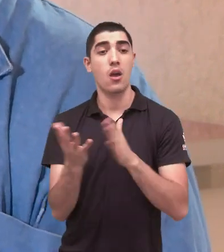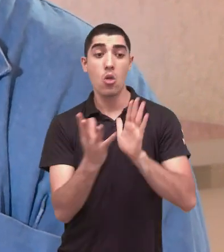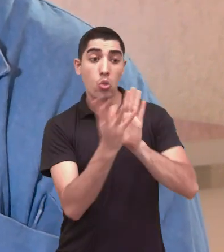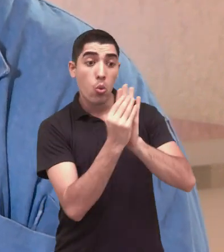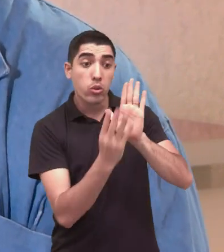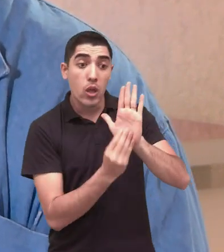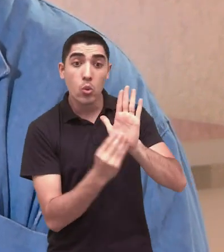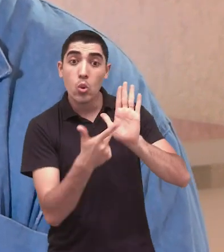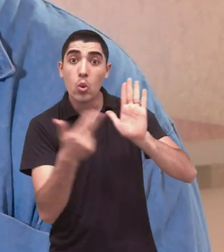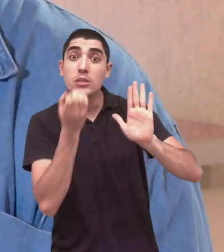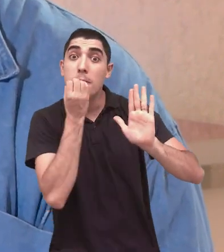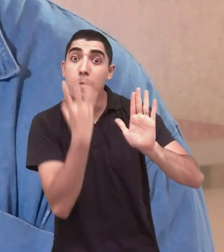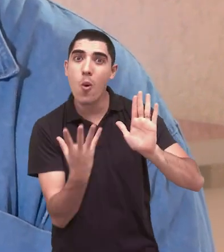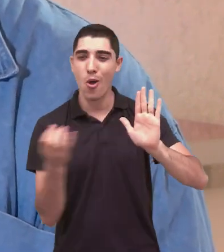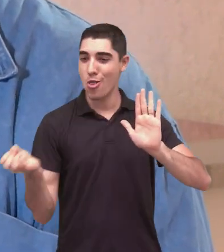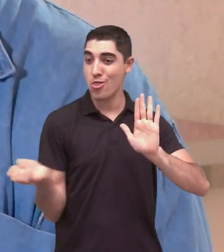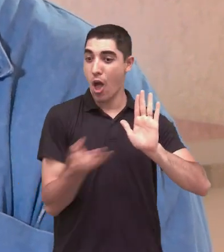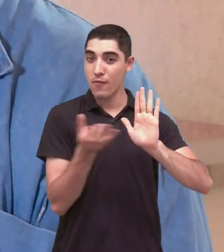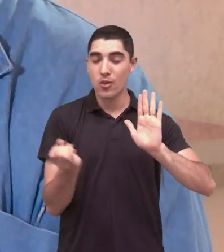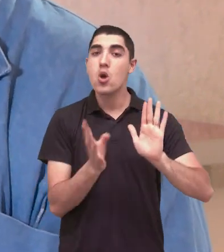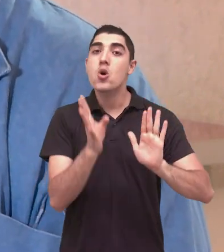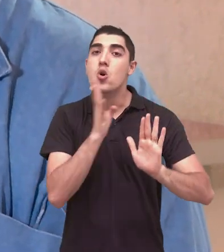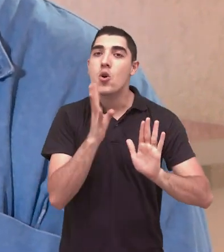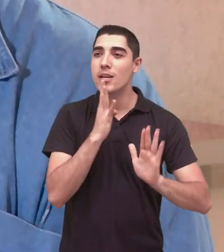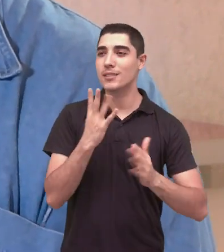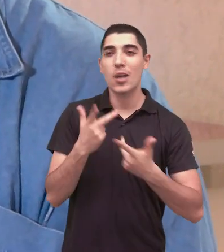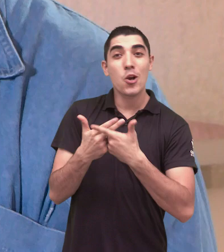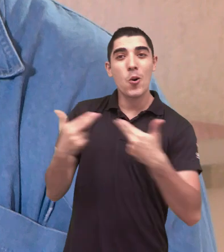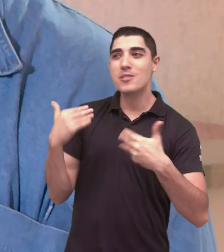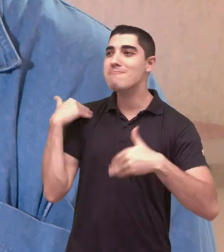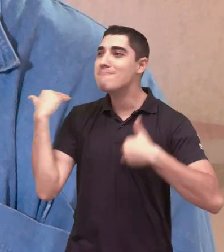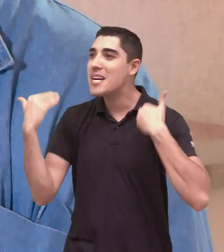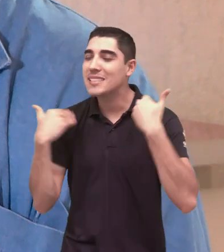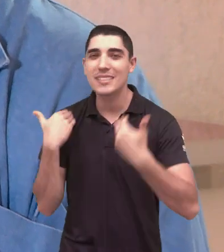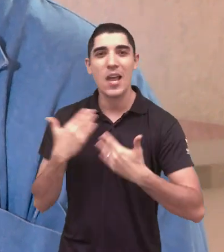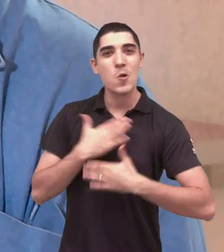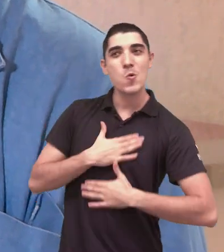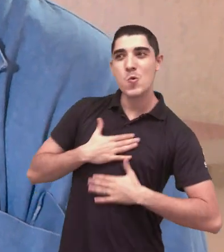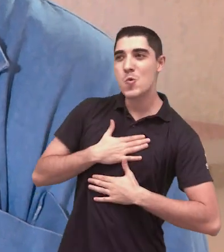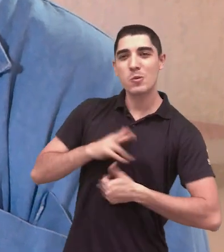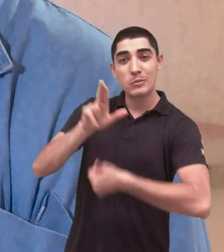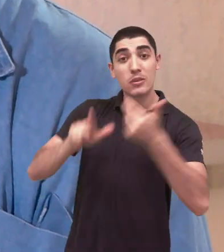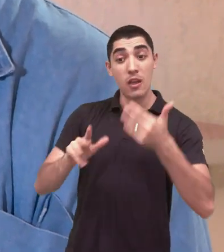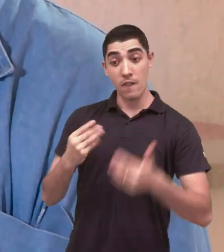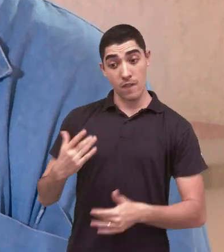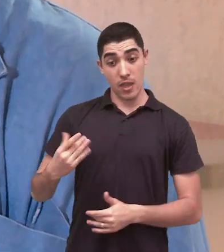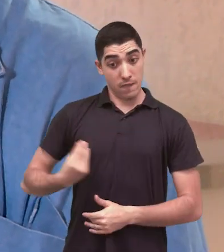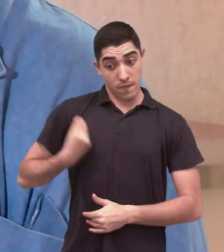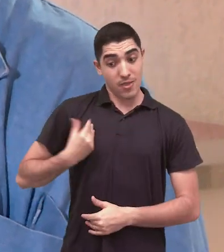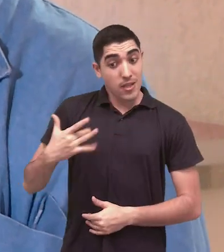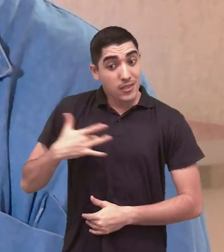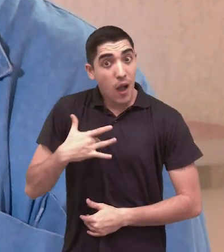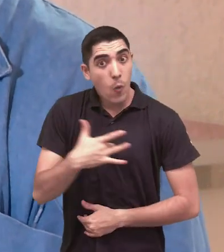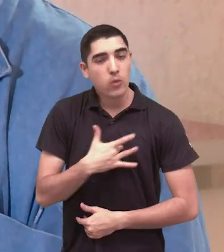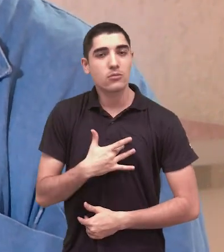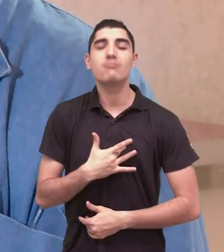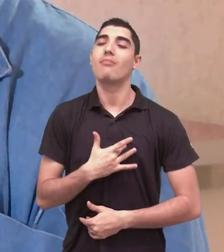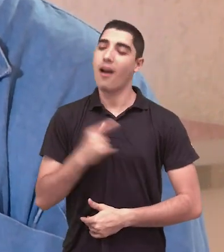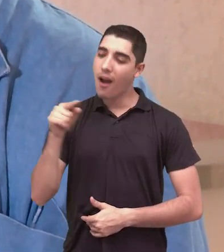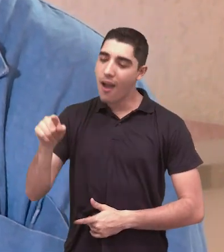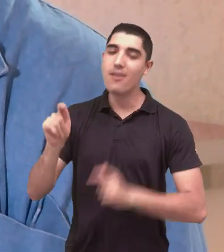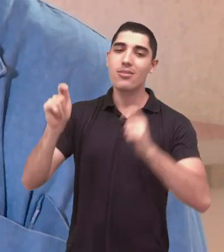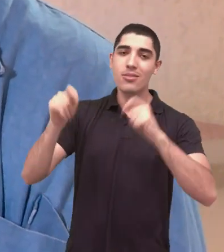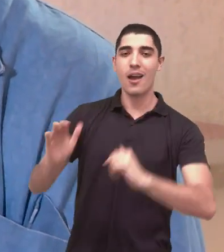para consumir conteúdos novos, para descobrir novos hobbies, para ter uma vida saudável, tudo